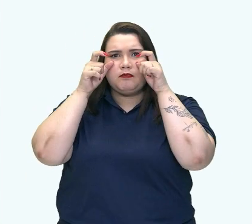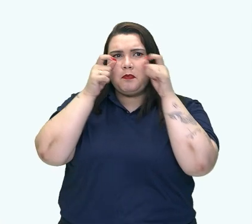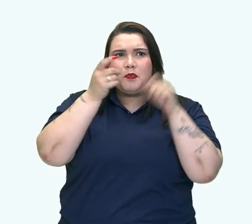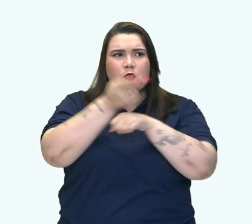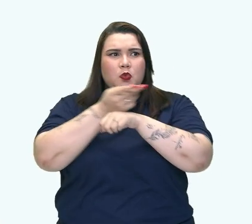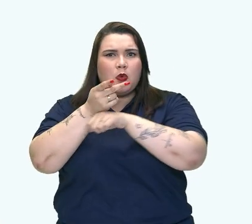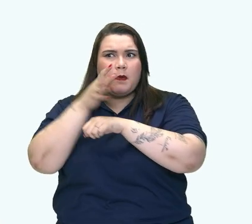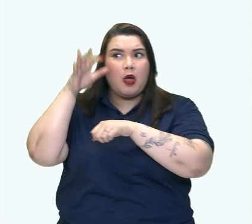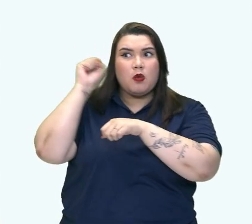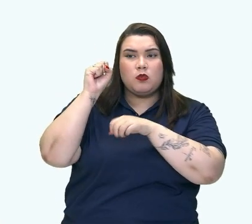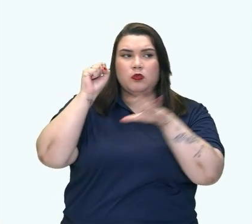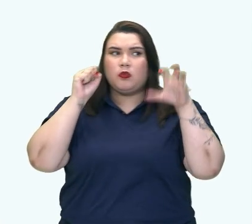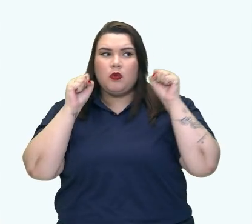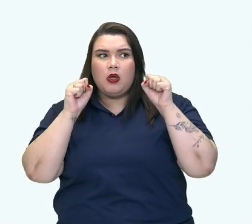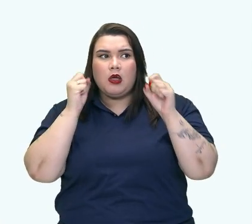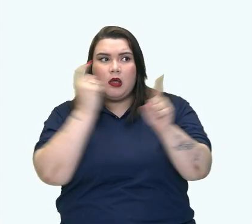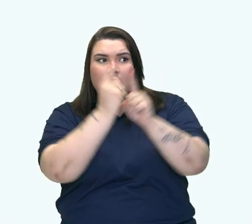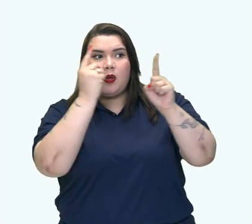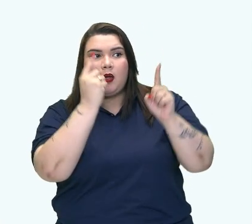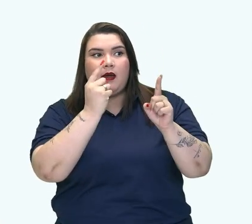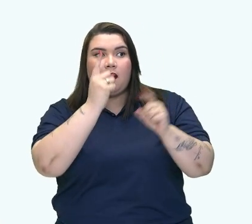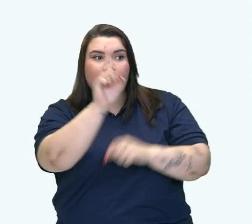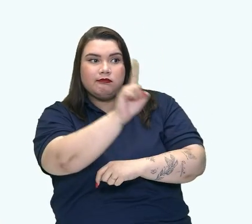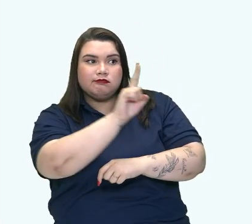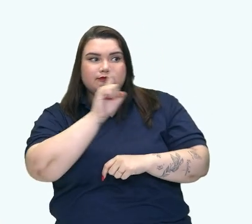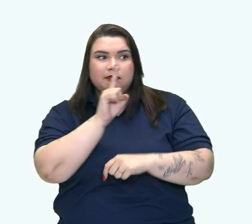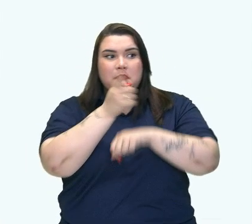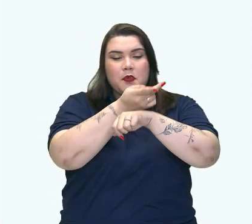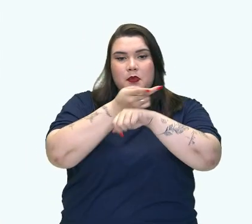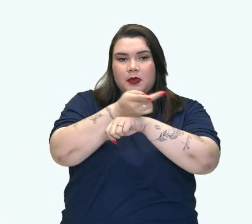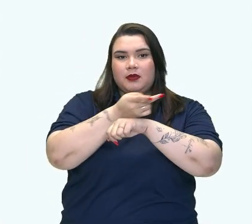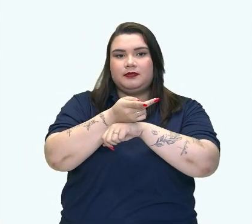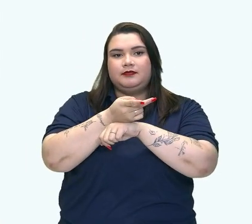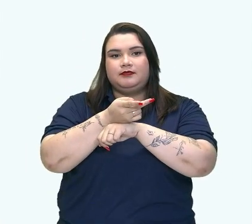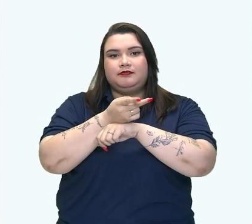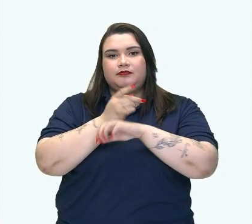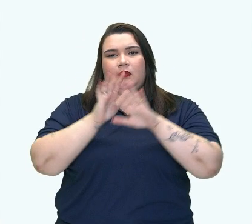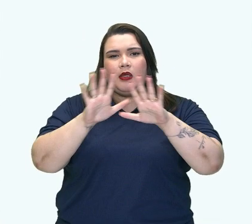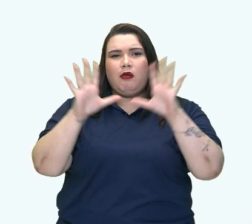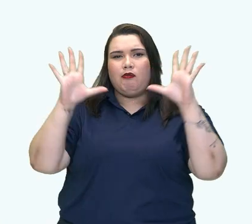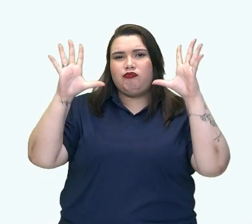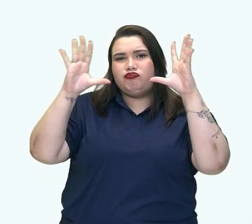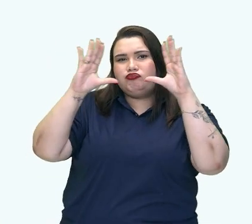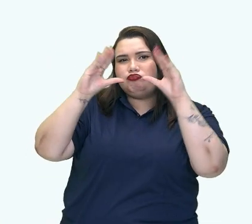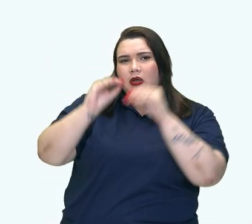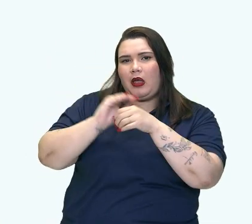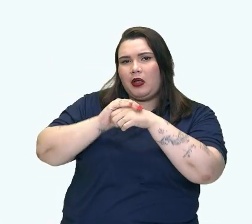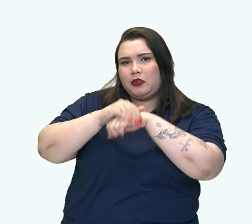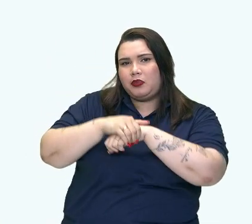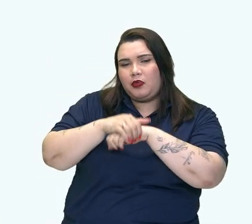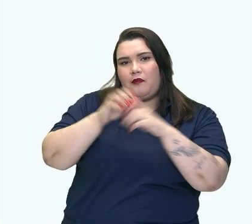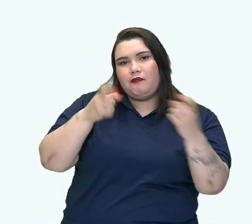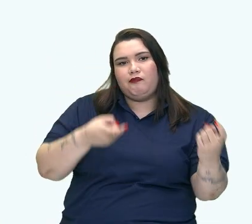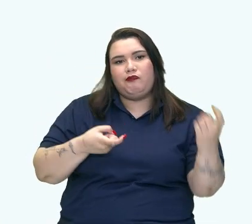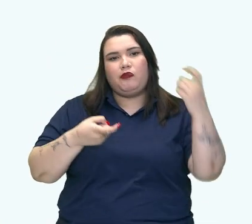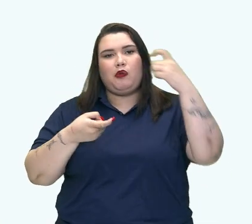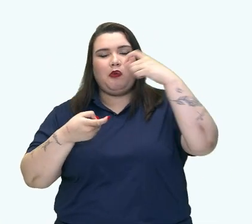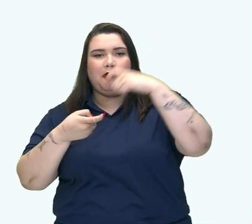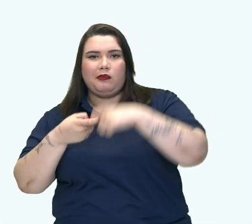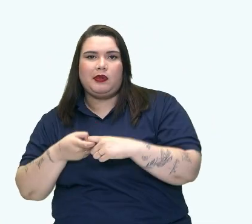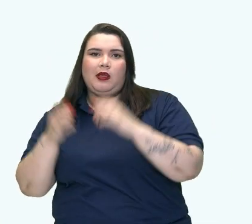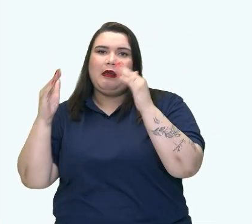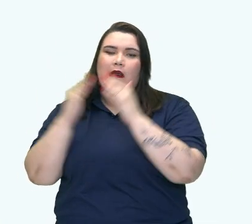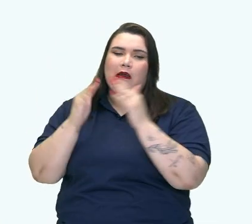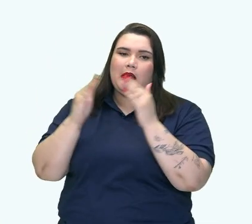ruído que pudesse indicar a presença do dono bem-amado. Assim que anoitecia, ele voltava para casa e